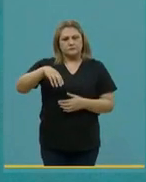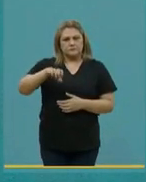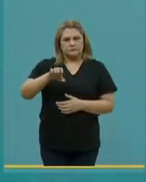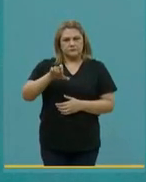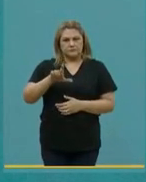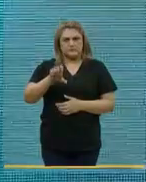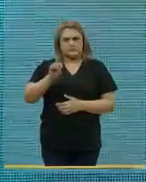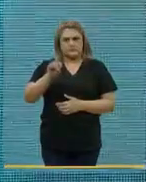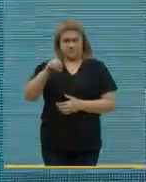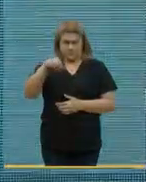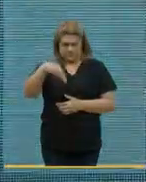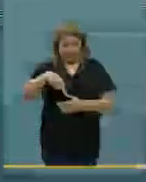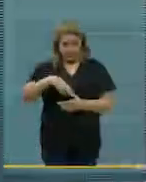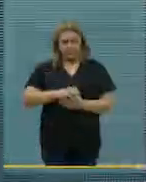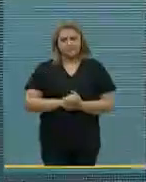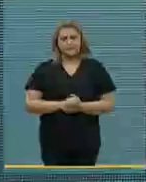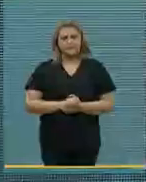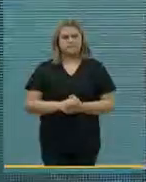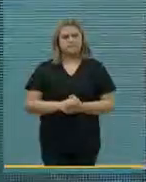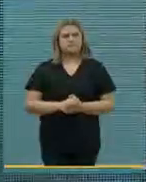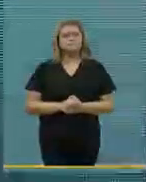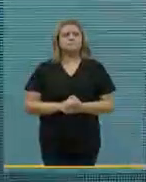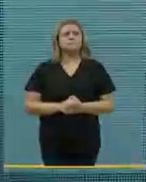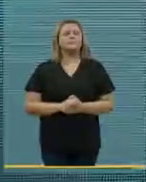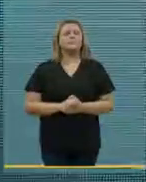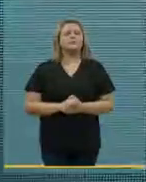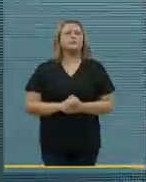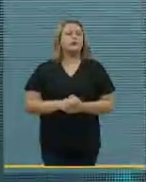imaculada ele fará a pergunta para